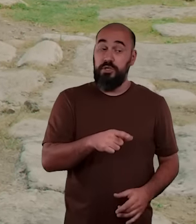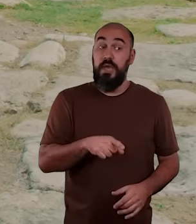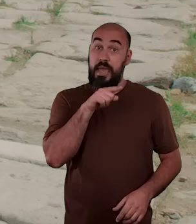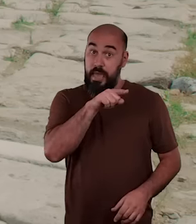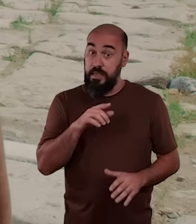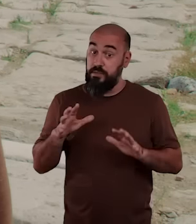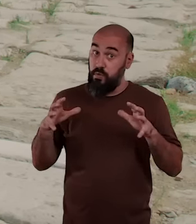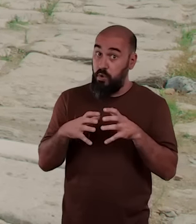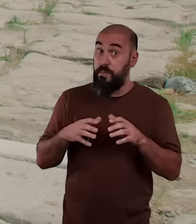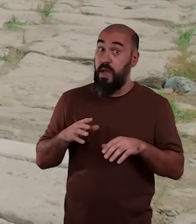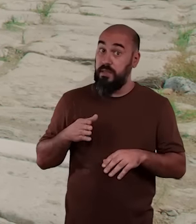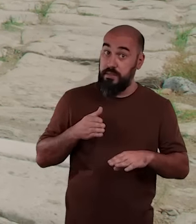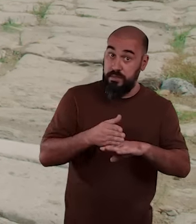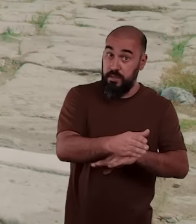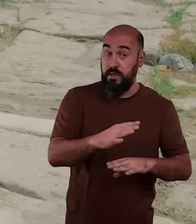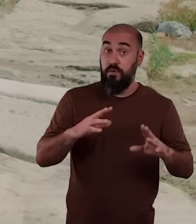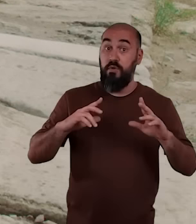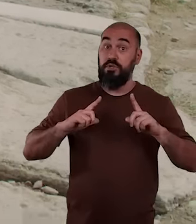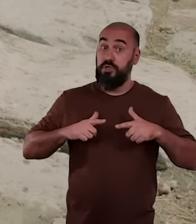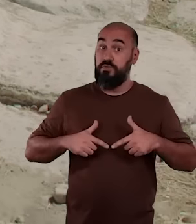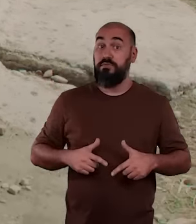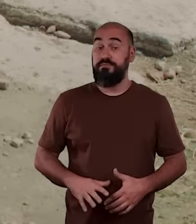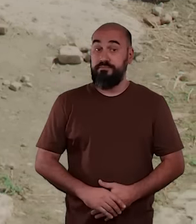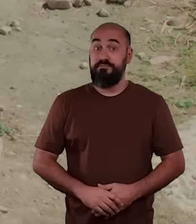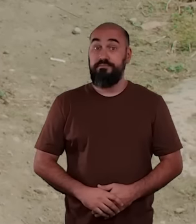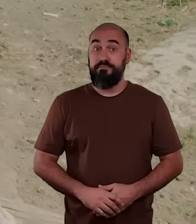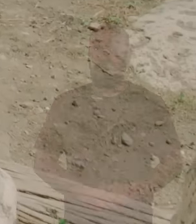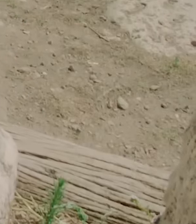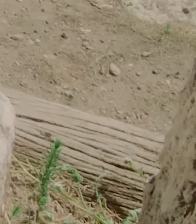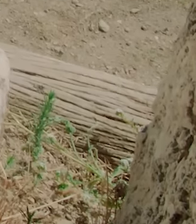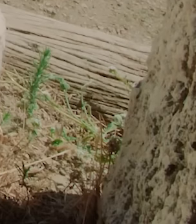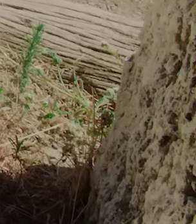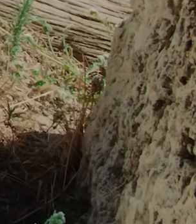de Cristo. Vamos continuar nossa jornada.